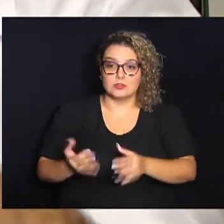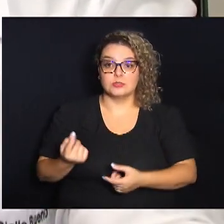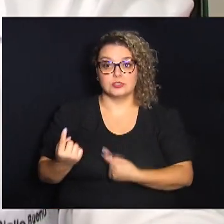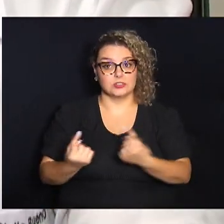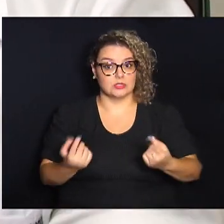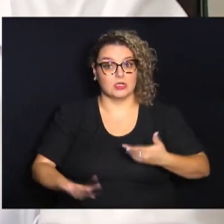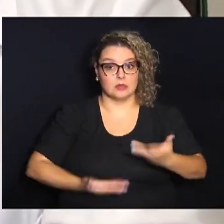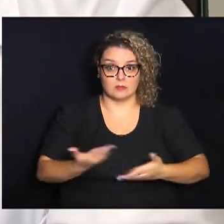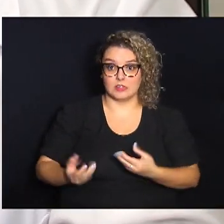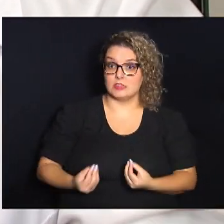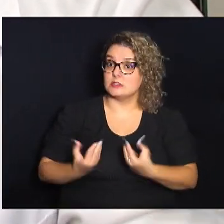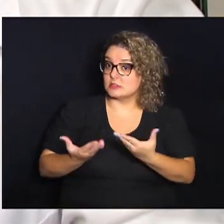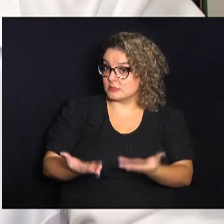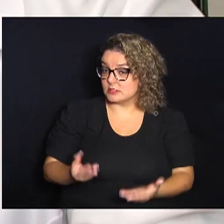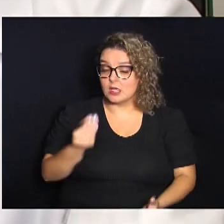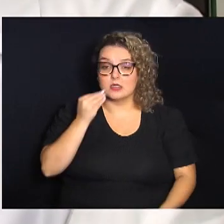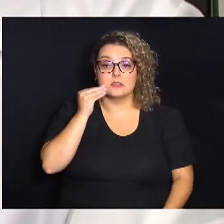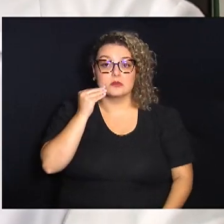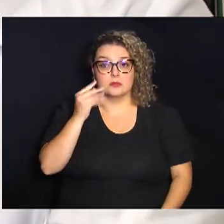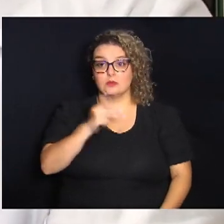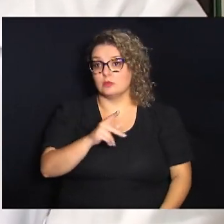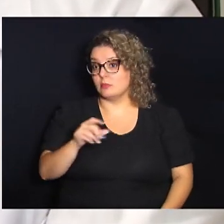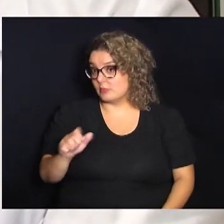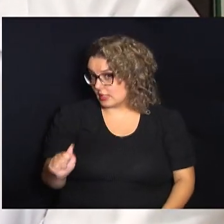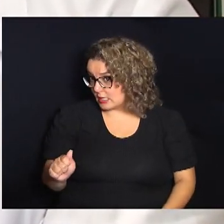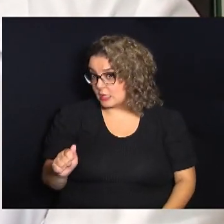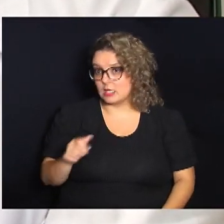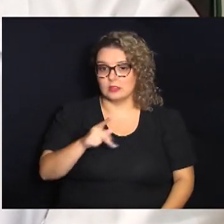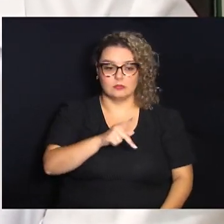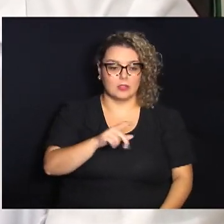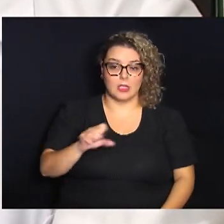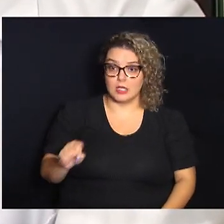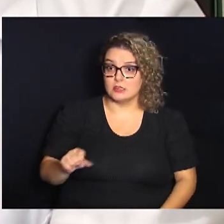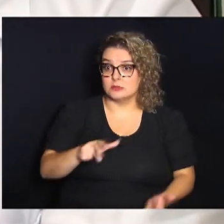Se ele oferece esse tipo de teste no pronto-socorro, se é para paciente